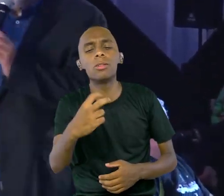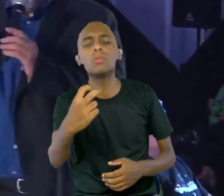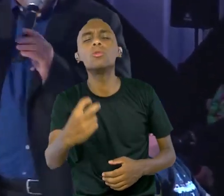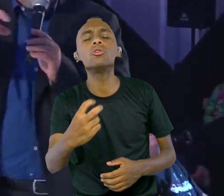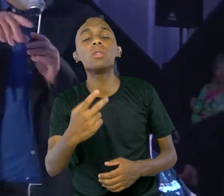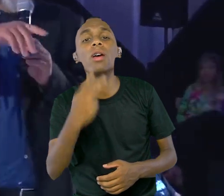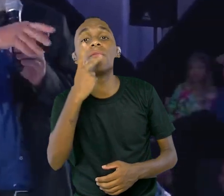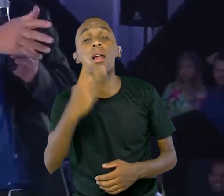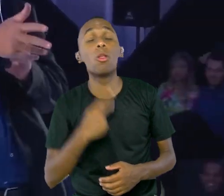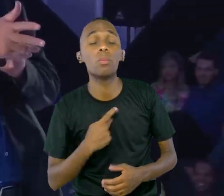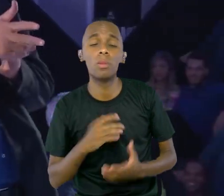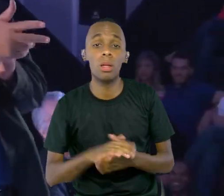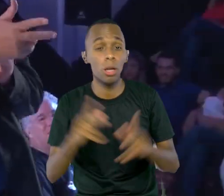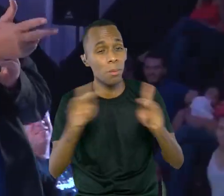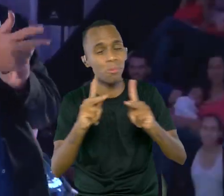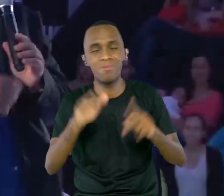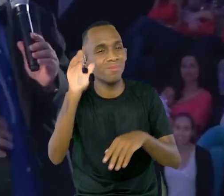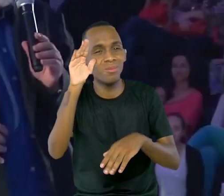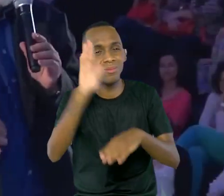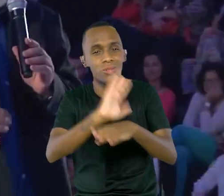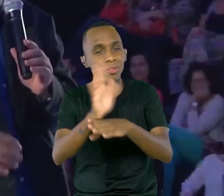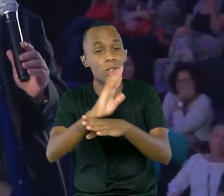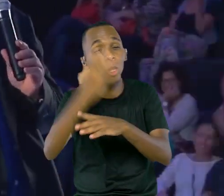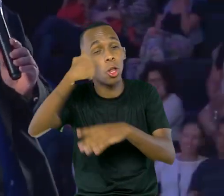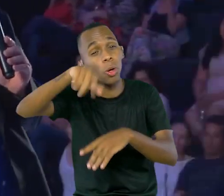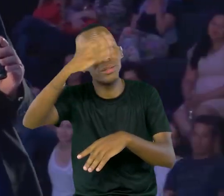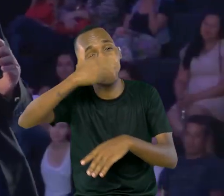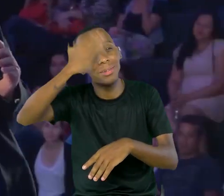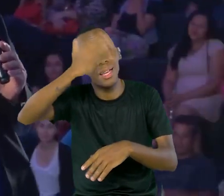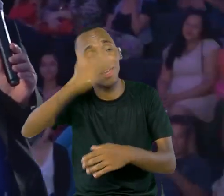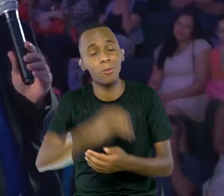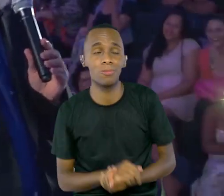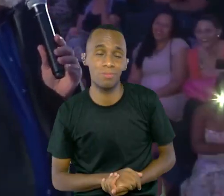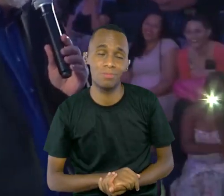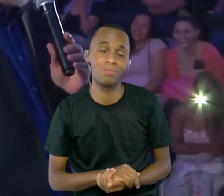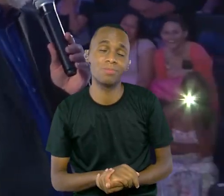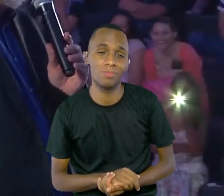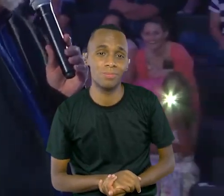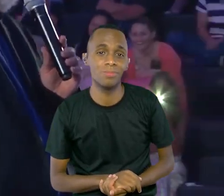Aí um cego bem na frente falou assim, professor, a gente não viu a cena, a gente é cego.